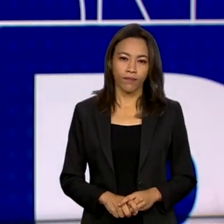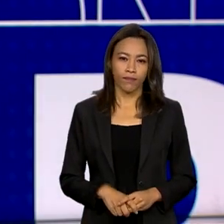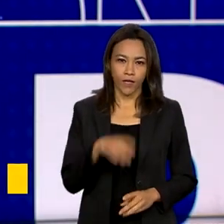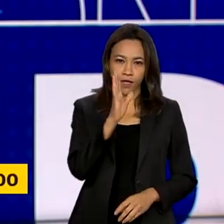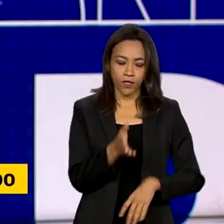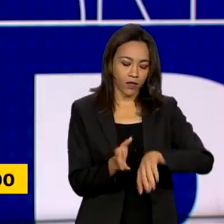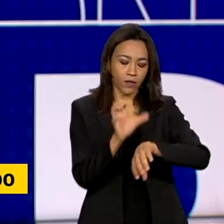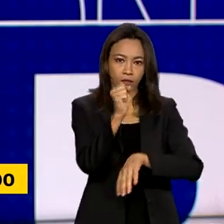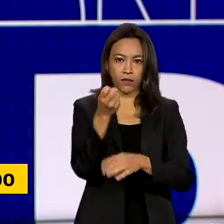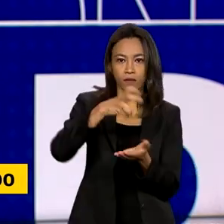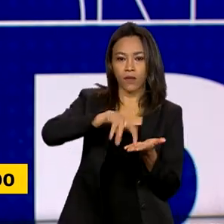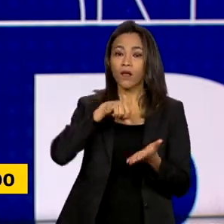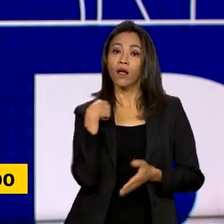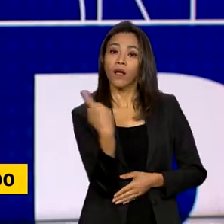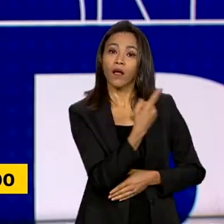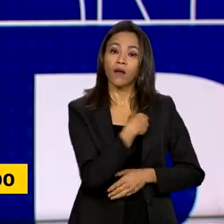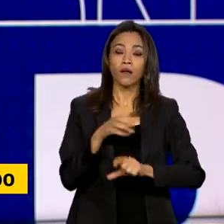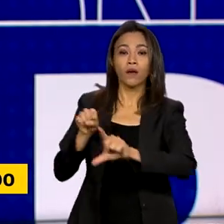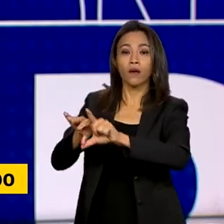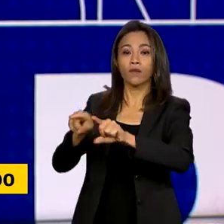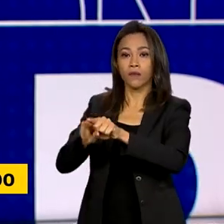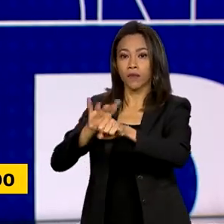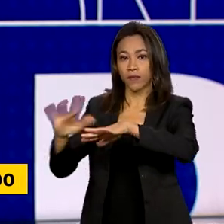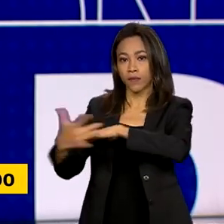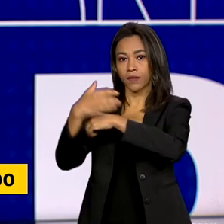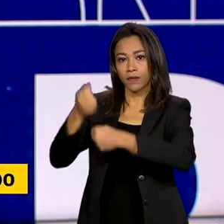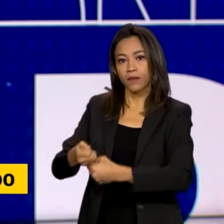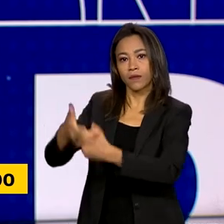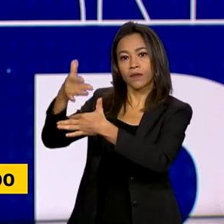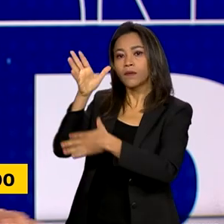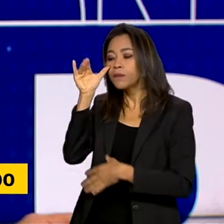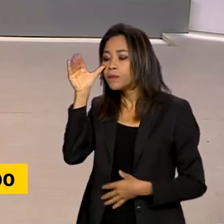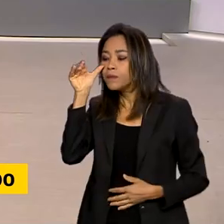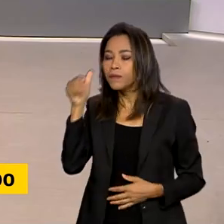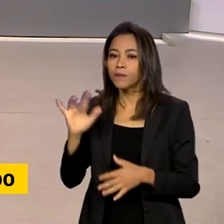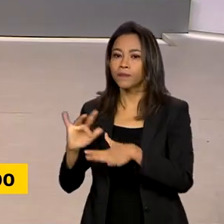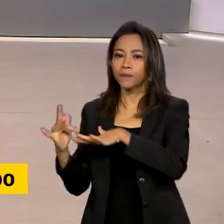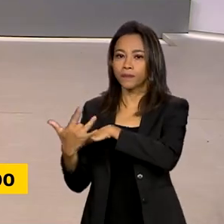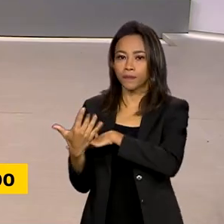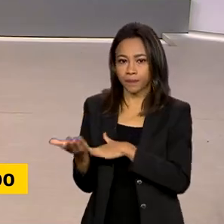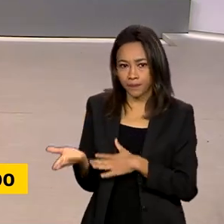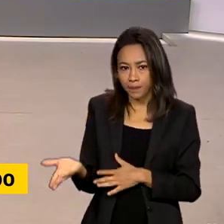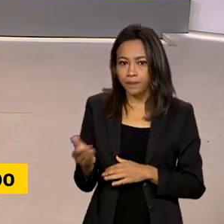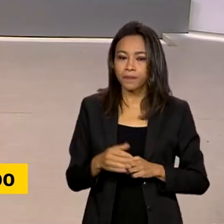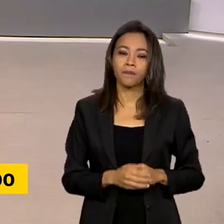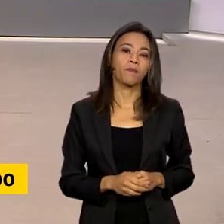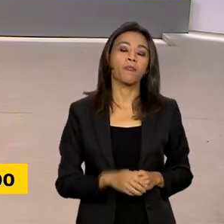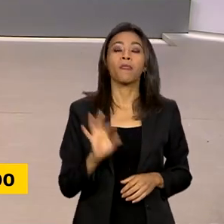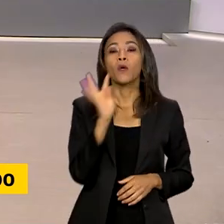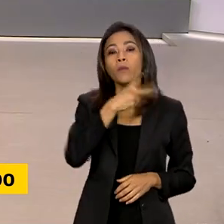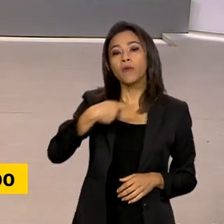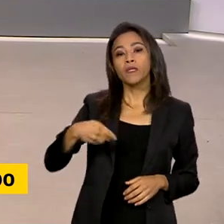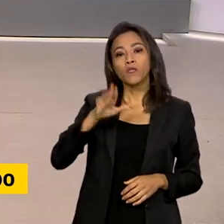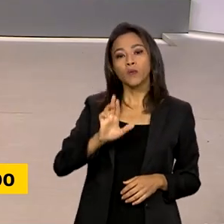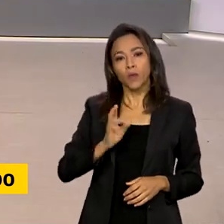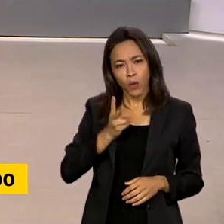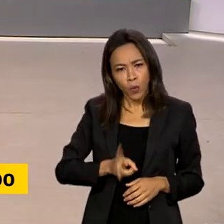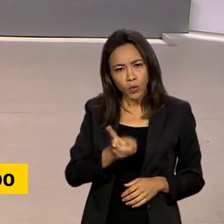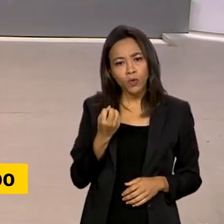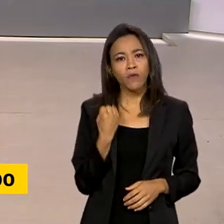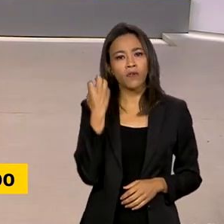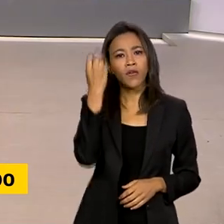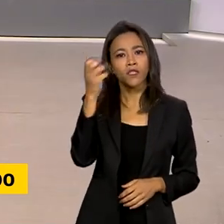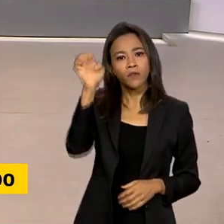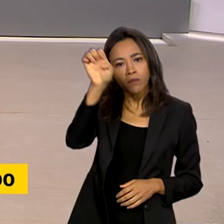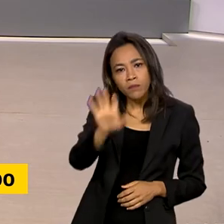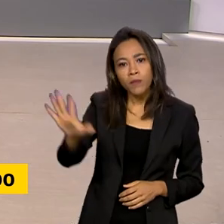Oito horas da manhã, estamos ao vivo também pelas redes sociais. O presidente Lula segue em viagem pela Europa. Antes